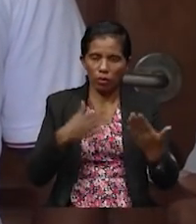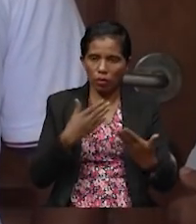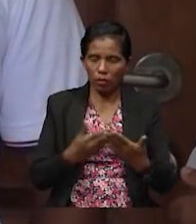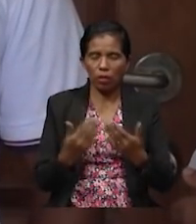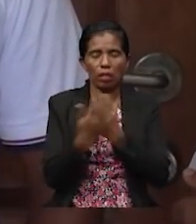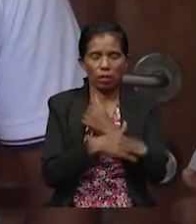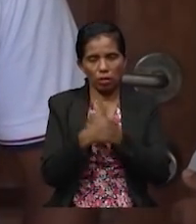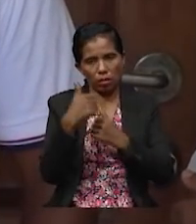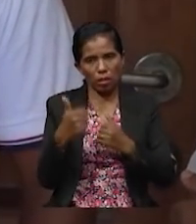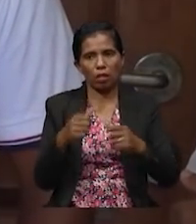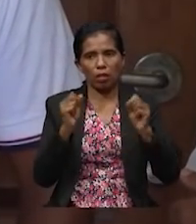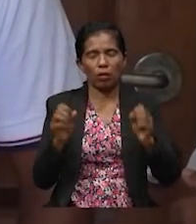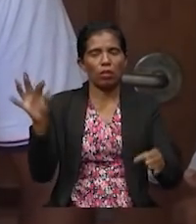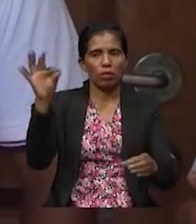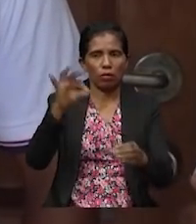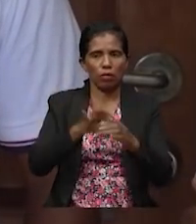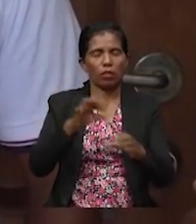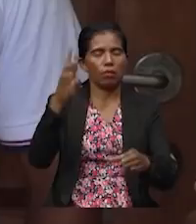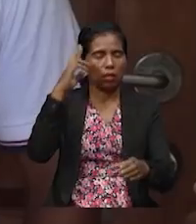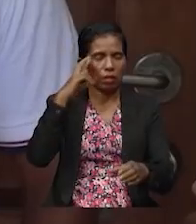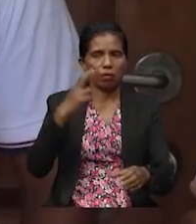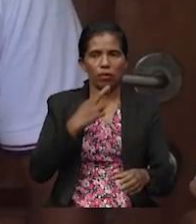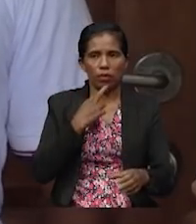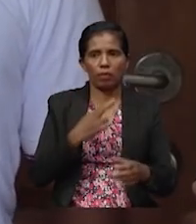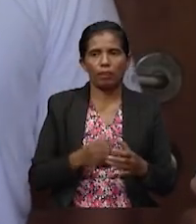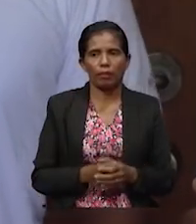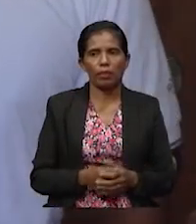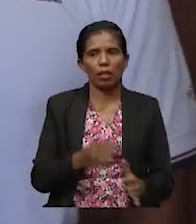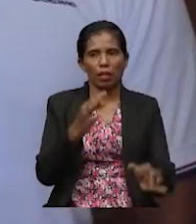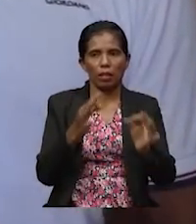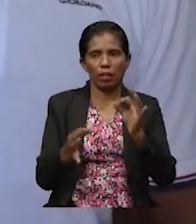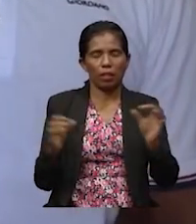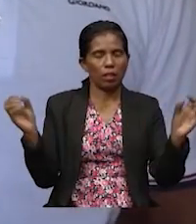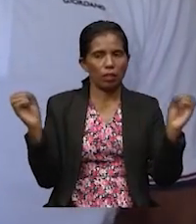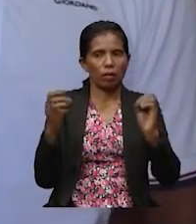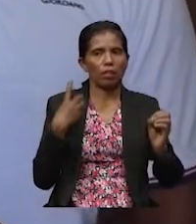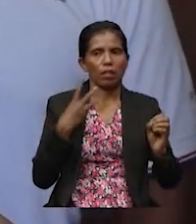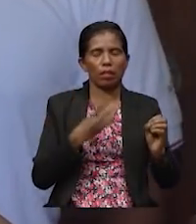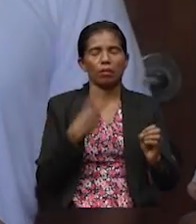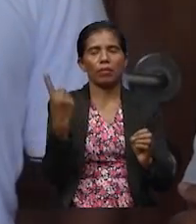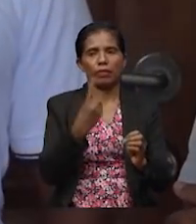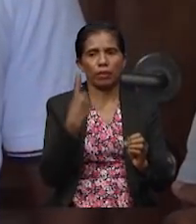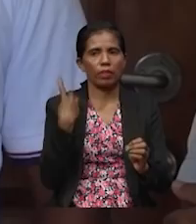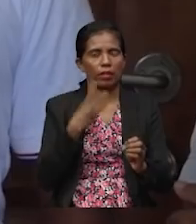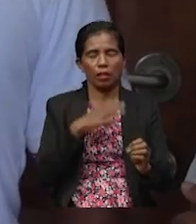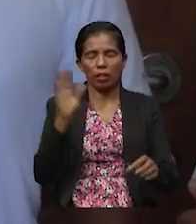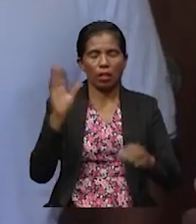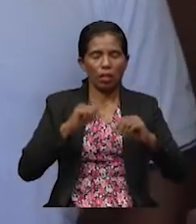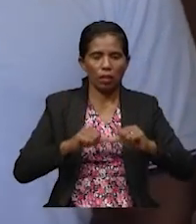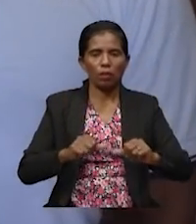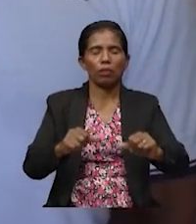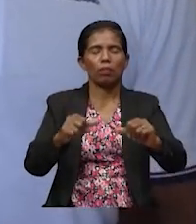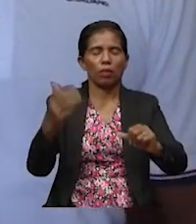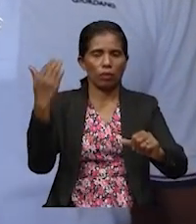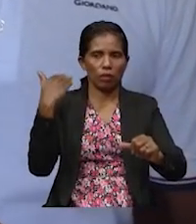railaram. Agora, vota para o Dr. Ramos Horta. Se lá corre, Ita Manafati, lá lava o en, lá lava coto,